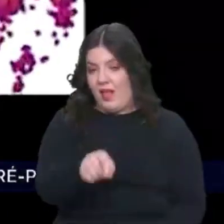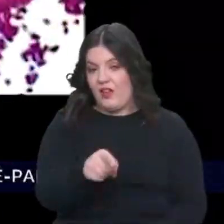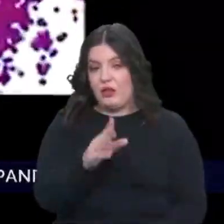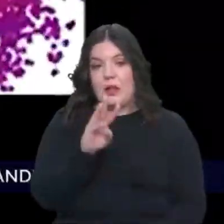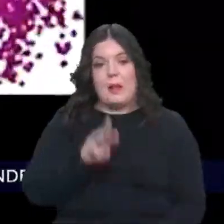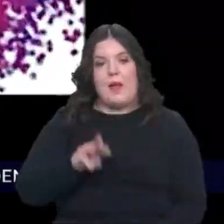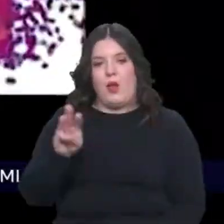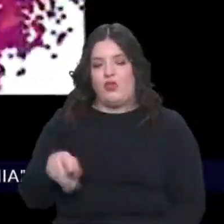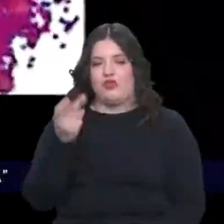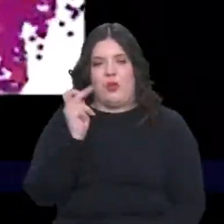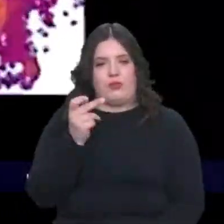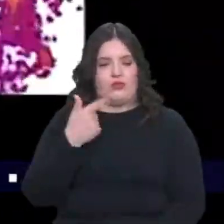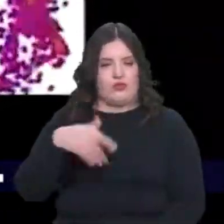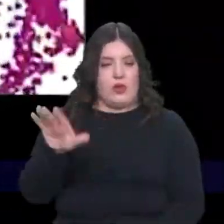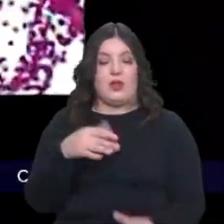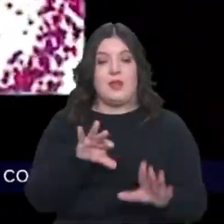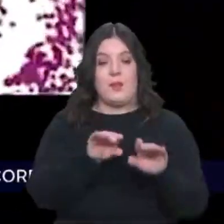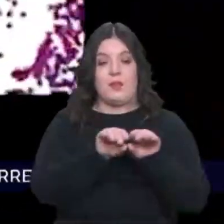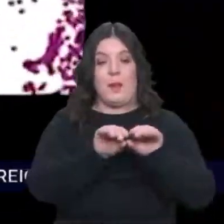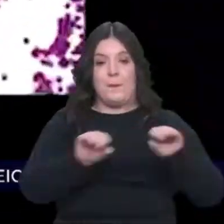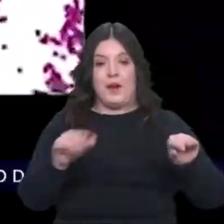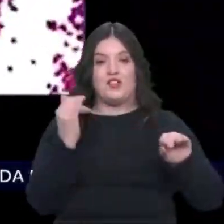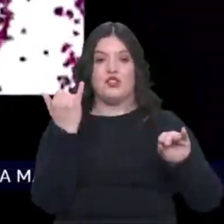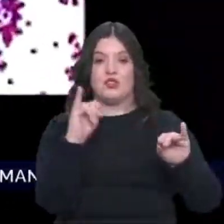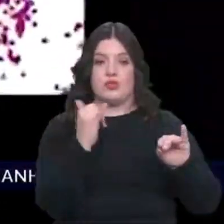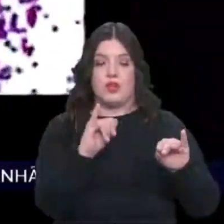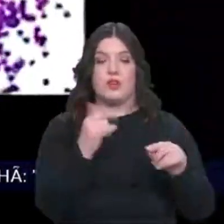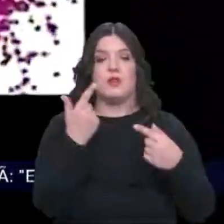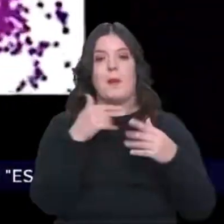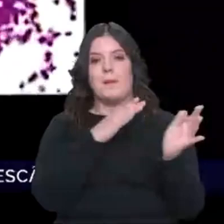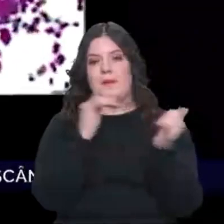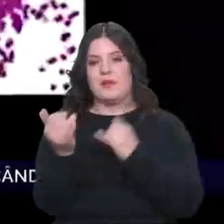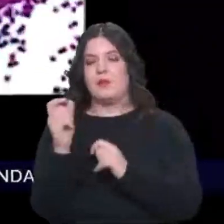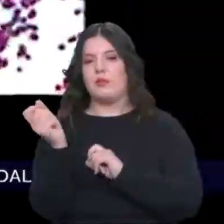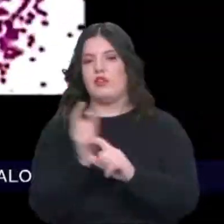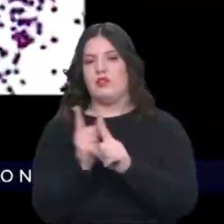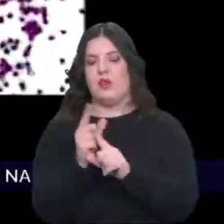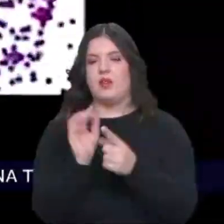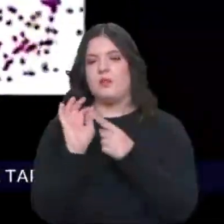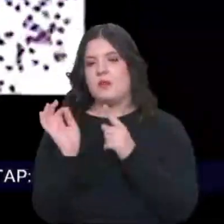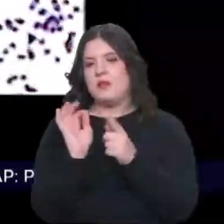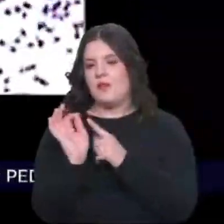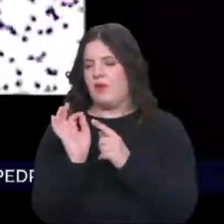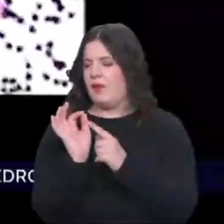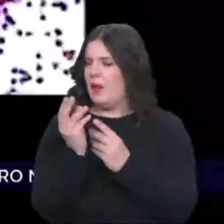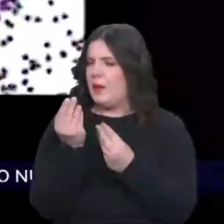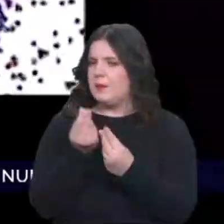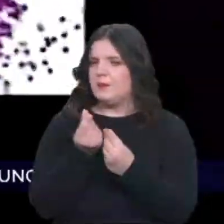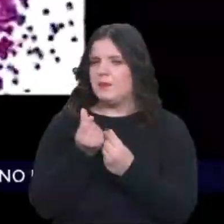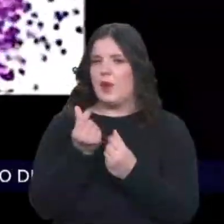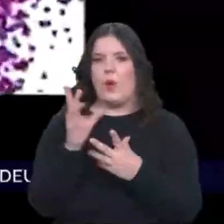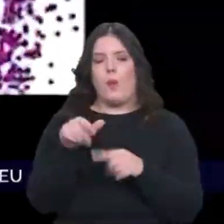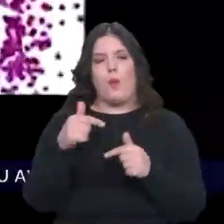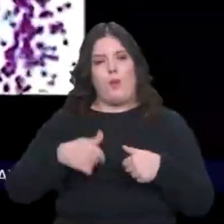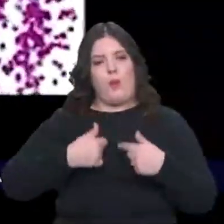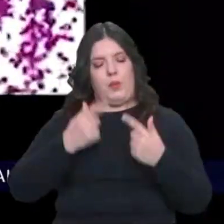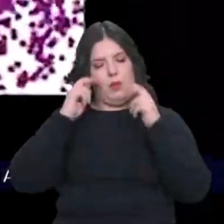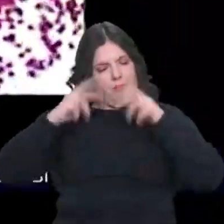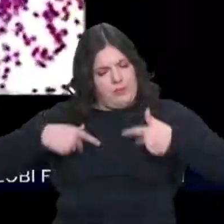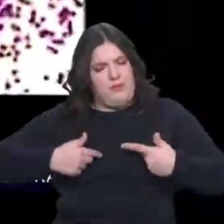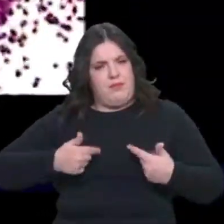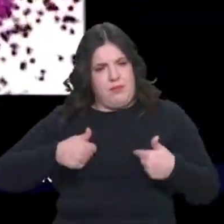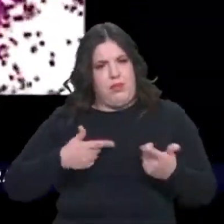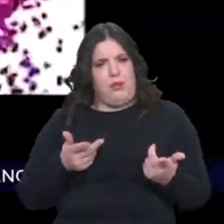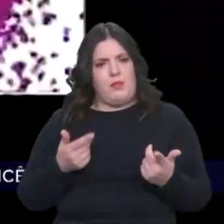pranchas de surf, passamos para uma estrela particularmente, como tu disseste muito bem, peculiar, muito excêntrica, que nós encontramos aqui